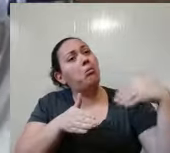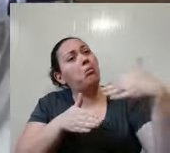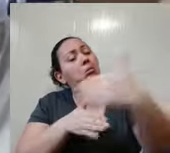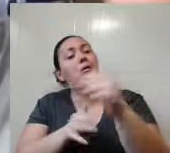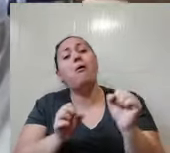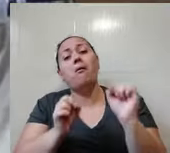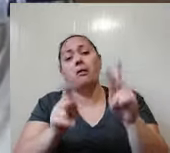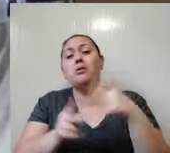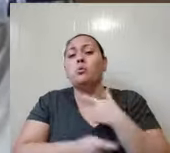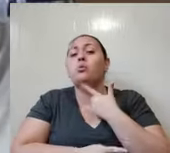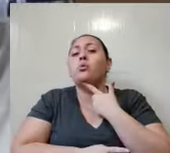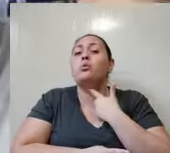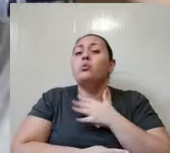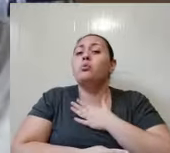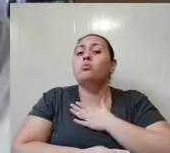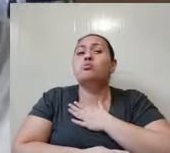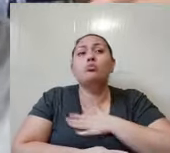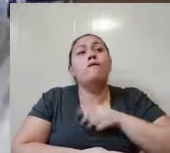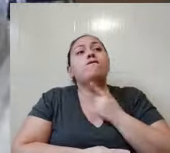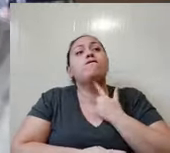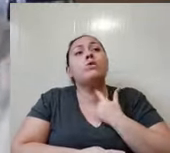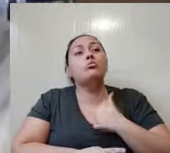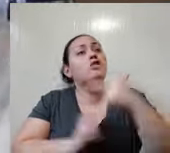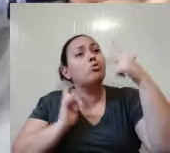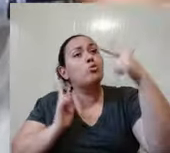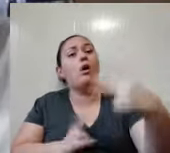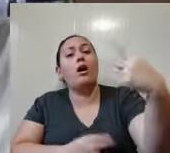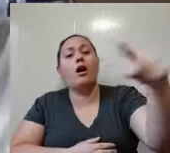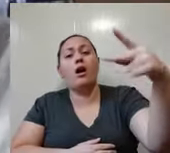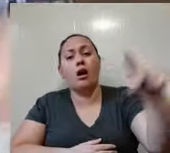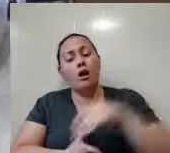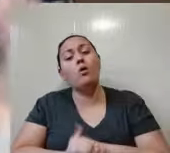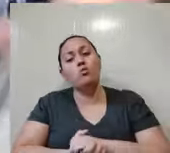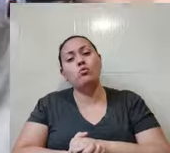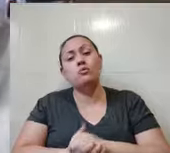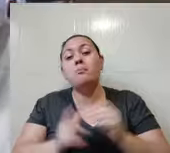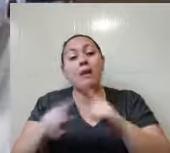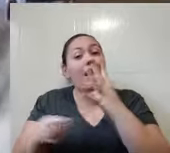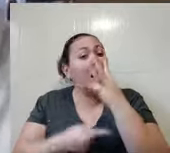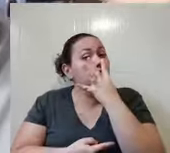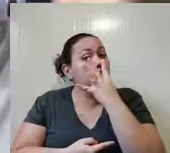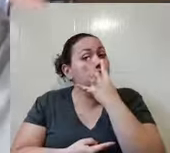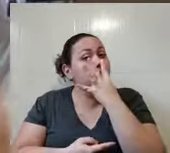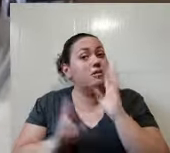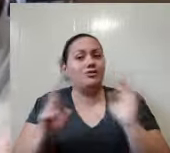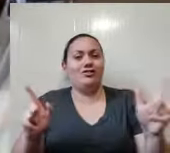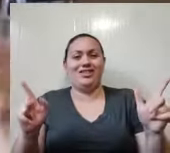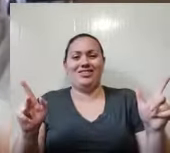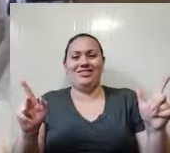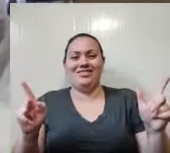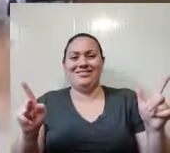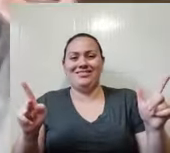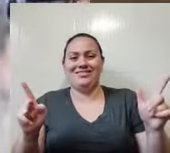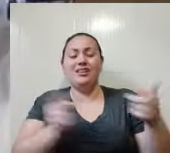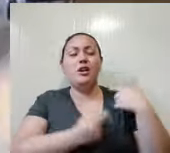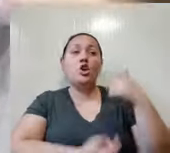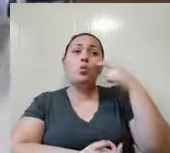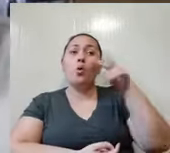admirar a caminhada dele e poder dizer, eu gostaria de um dia estar que nem ele. Ok? Mas é diferente